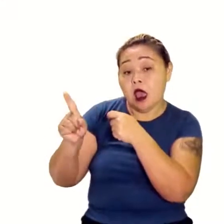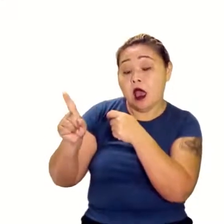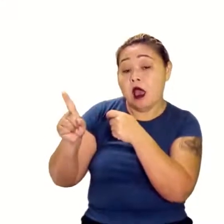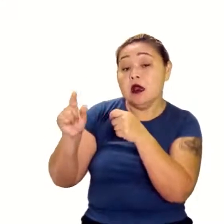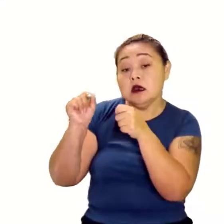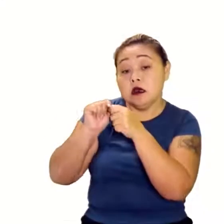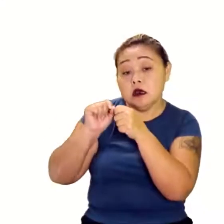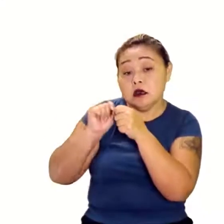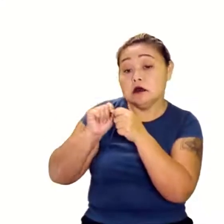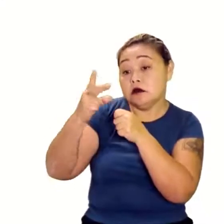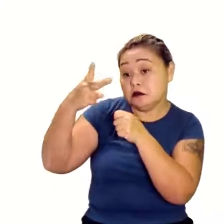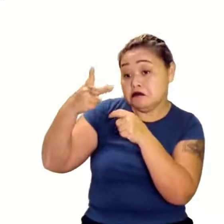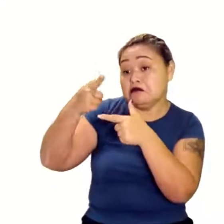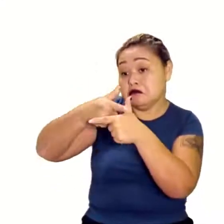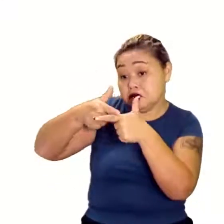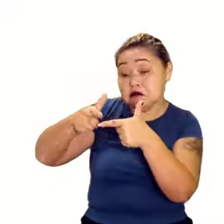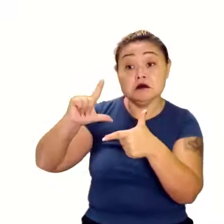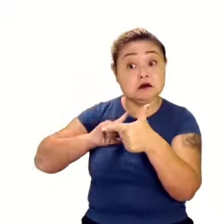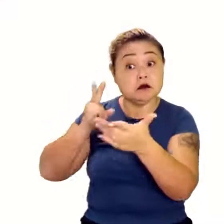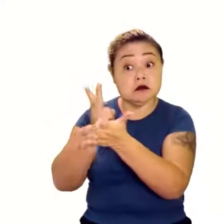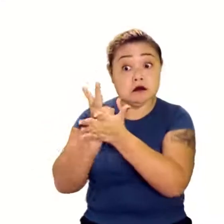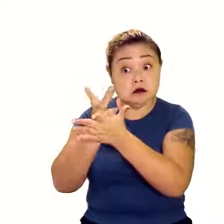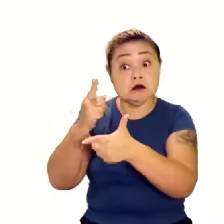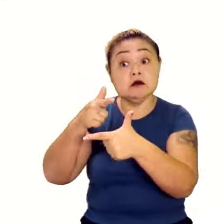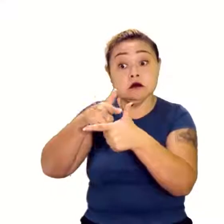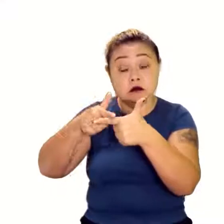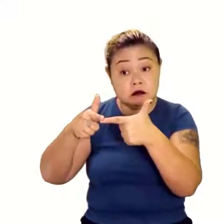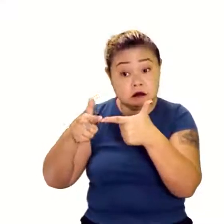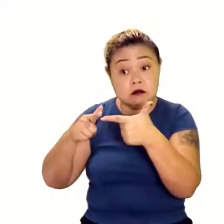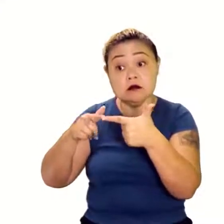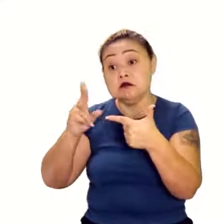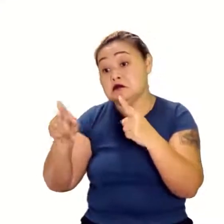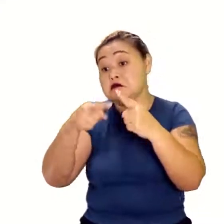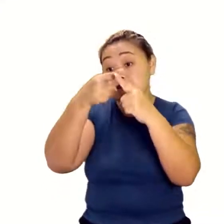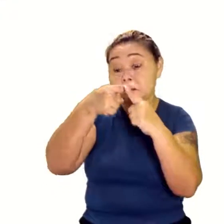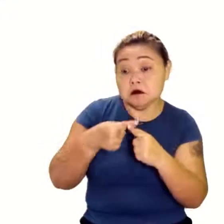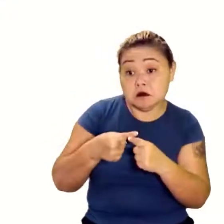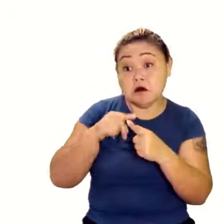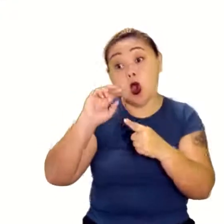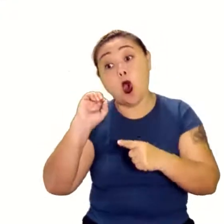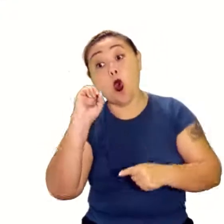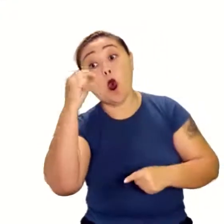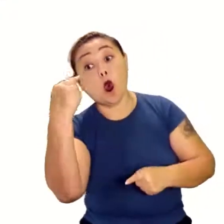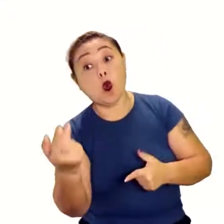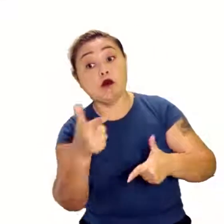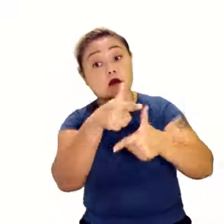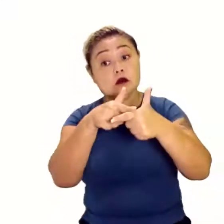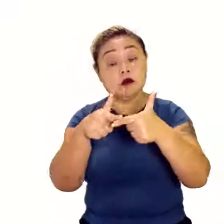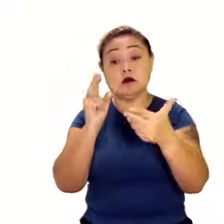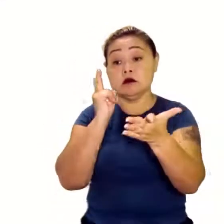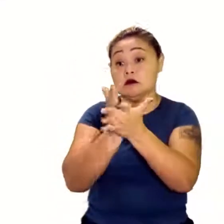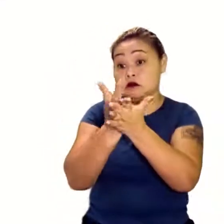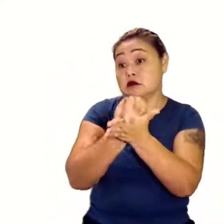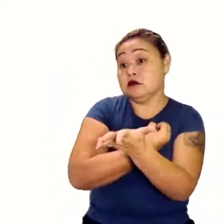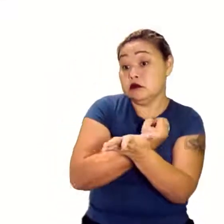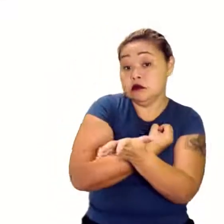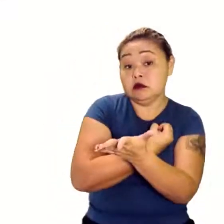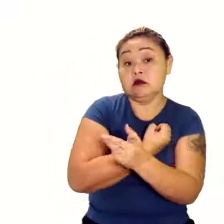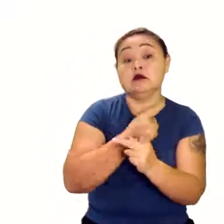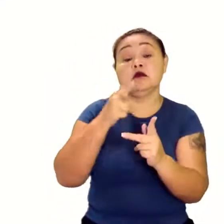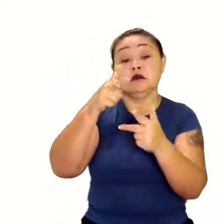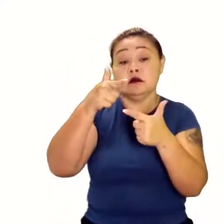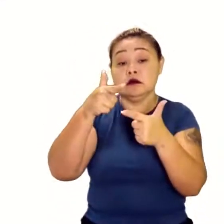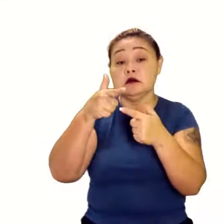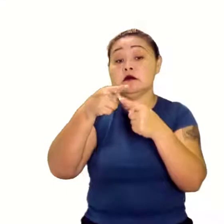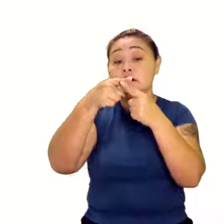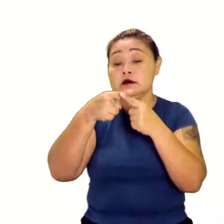fizer aqui, beleza. Tem que ser o mesmo número, beleza. Tem que dividir ou multiplicar pelo mesmo valor, Isso. né? Se eu quisesse multiplicar por 2,